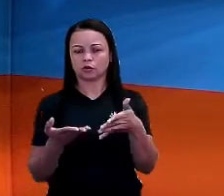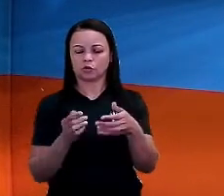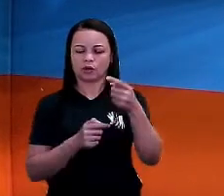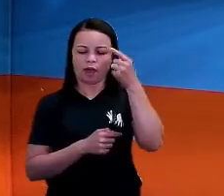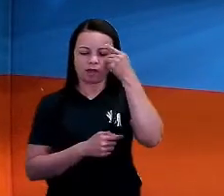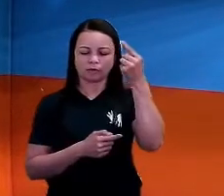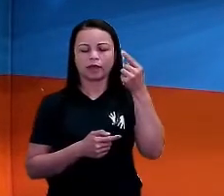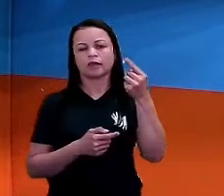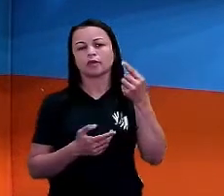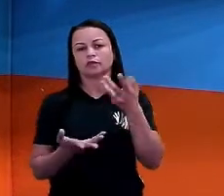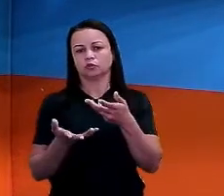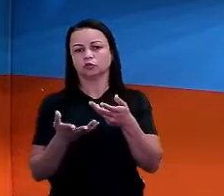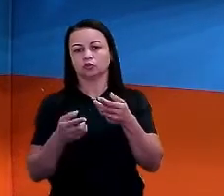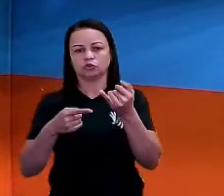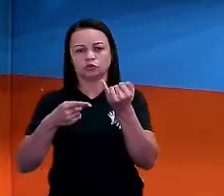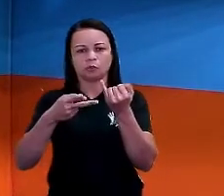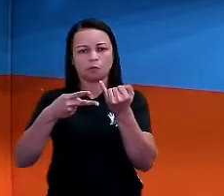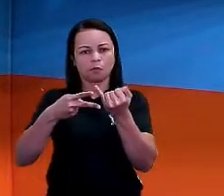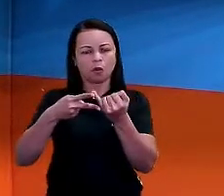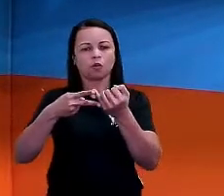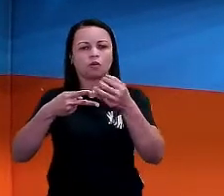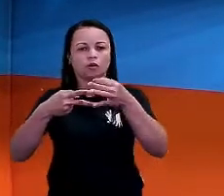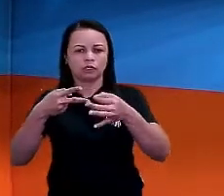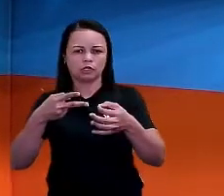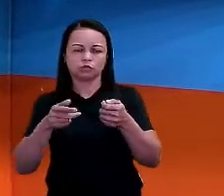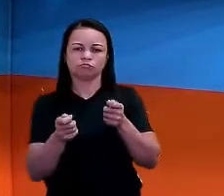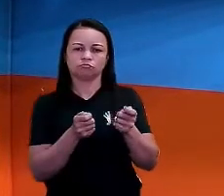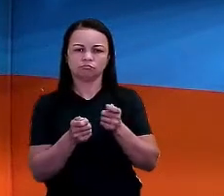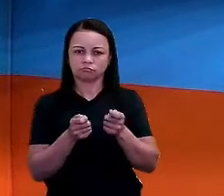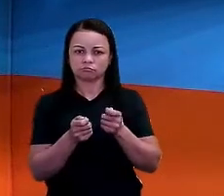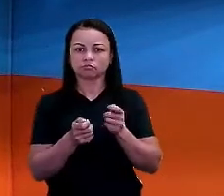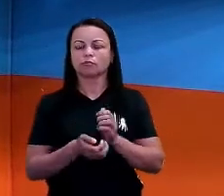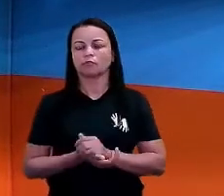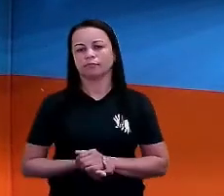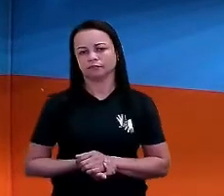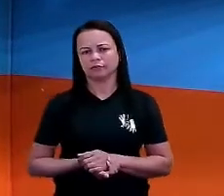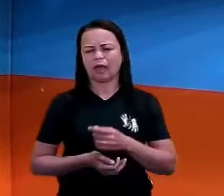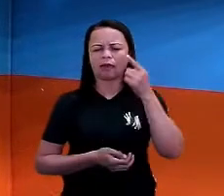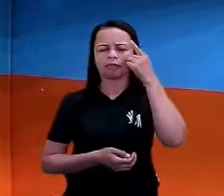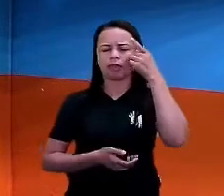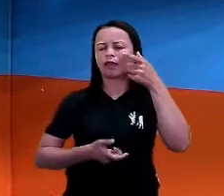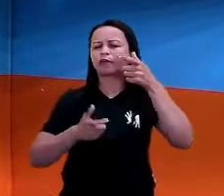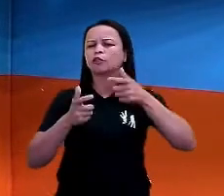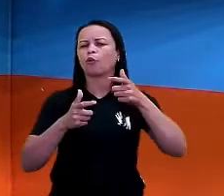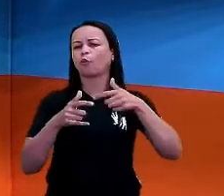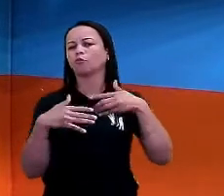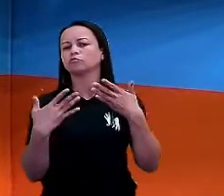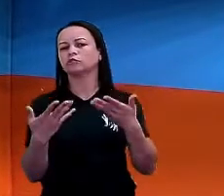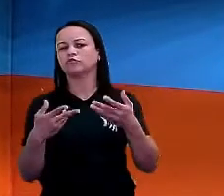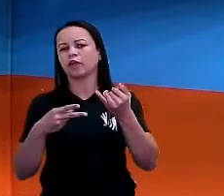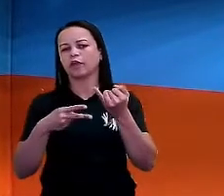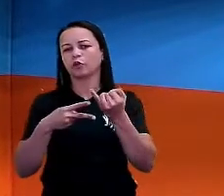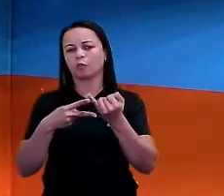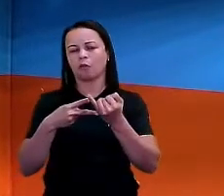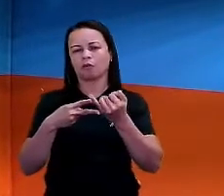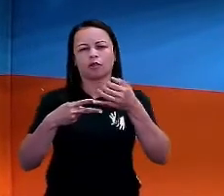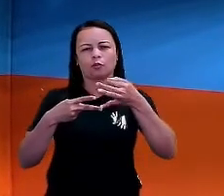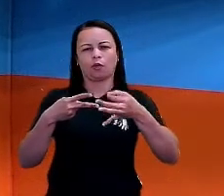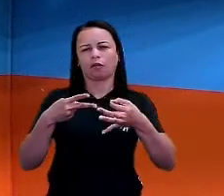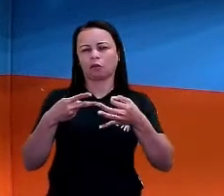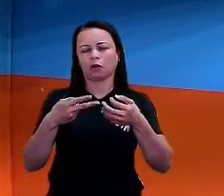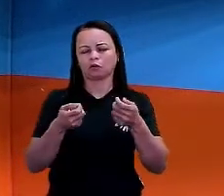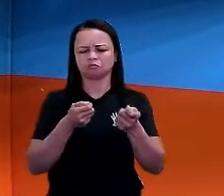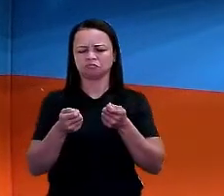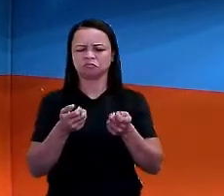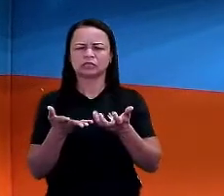polígonos regulares, né? Da onde vem a ideia do polígono regular? Né? Será que vem... ele tem ligação com